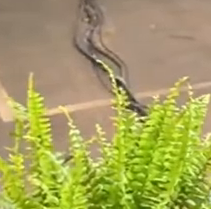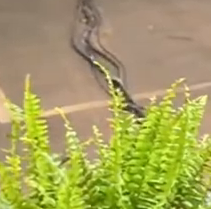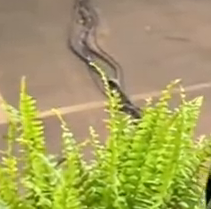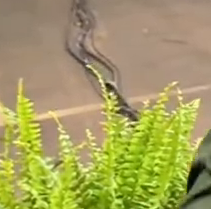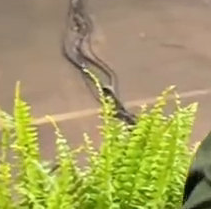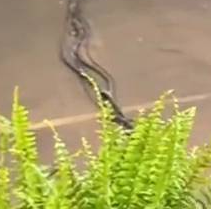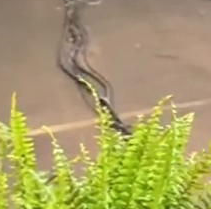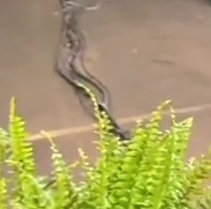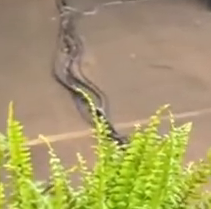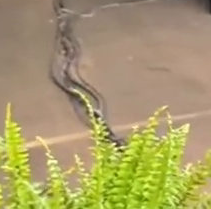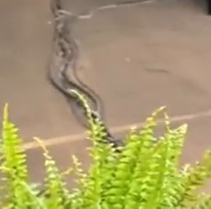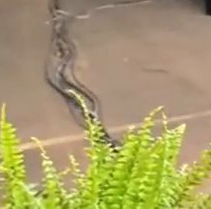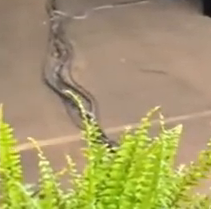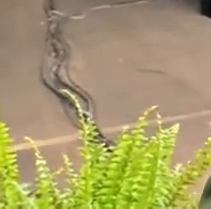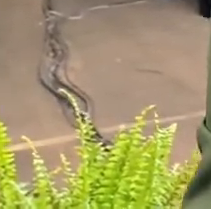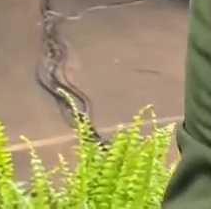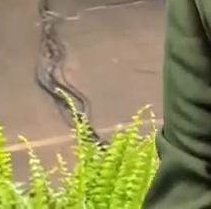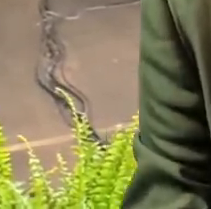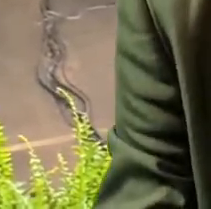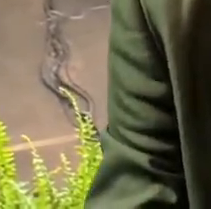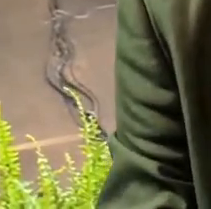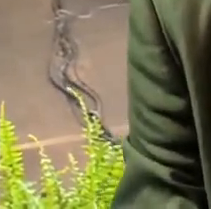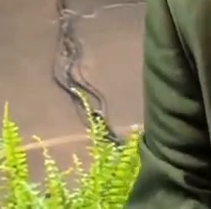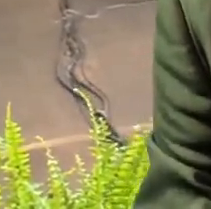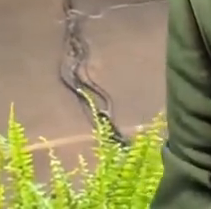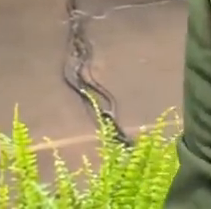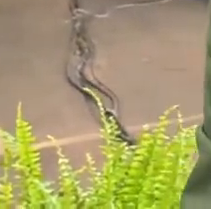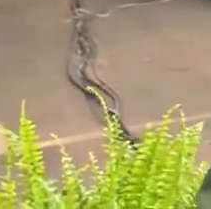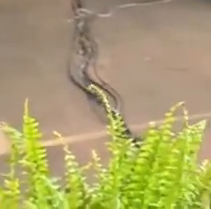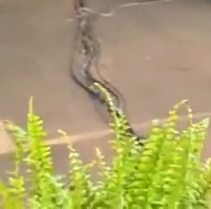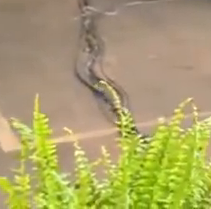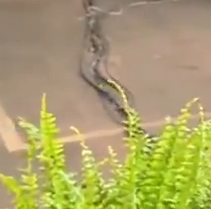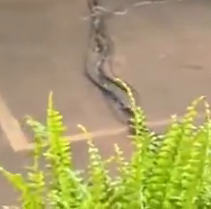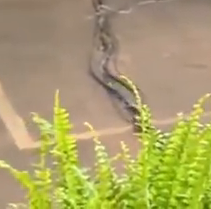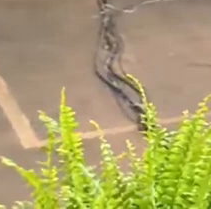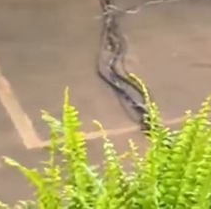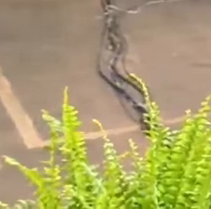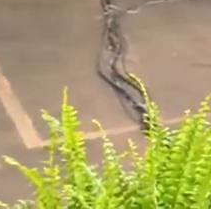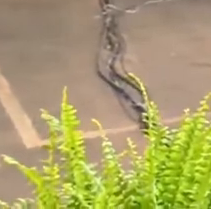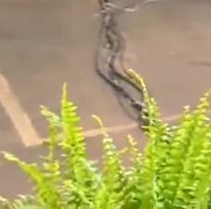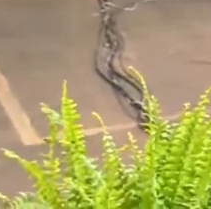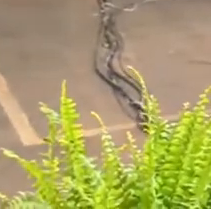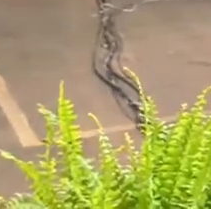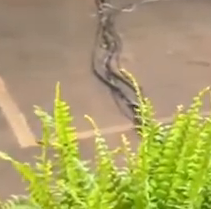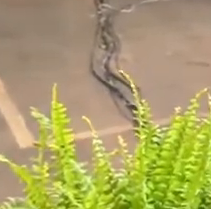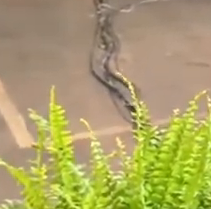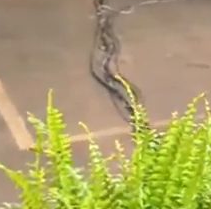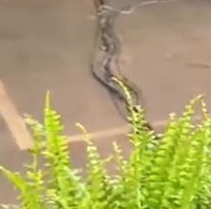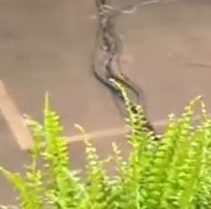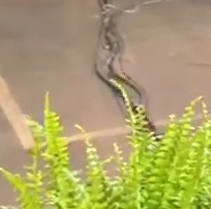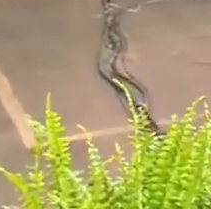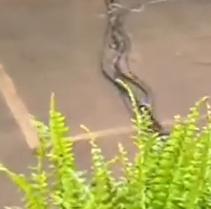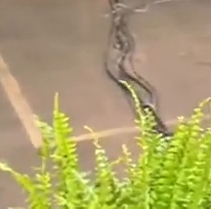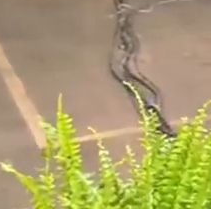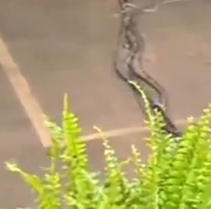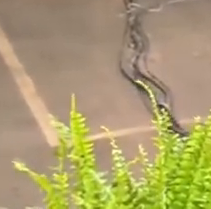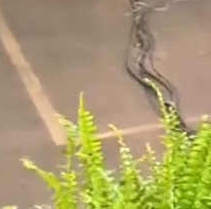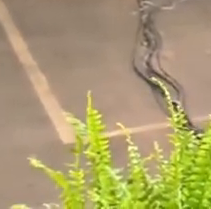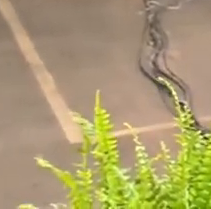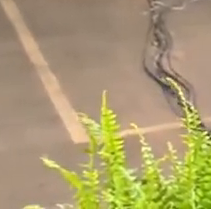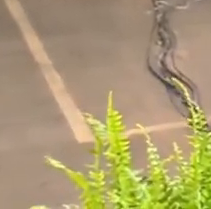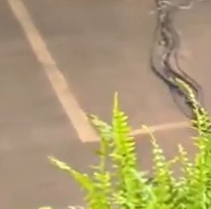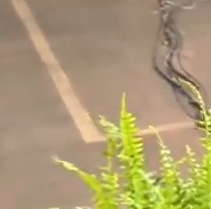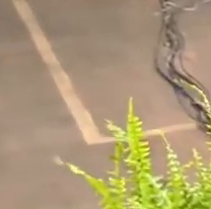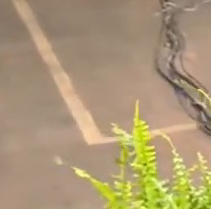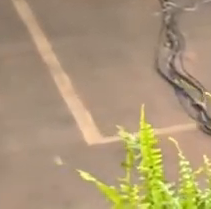central do período da manhã estará ministrando pastor Diego Rafael vindo da Paraíba a cantora netinha e também a cantora